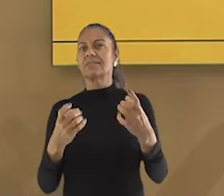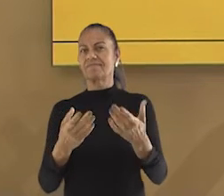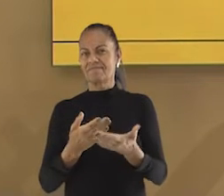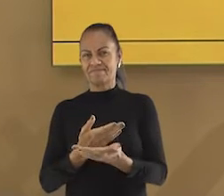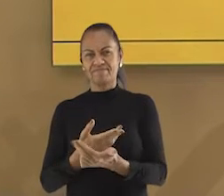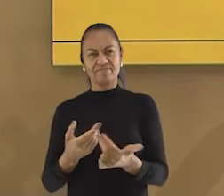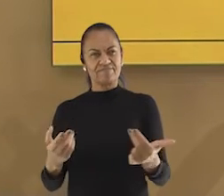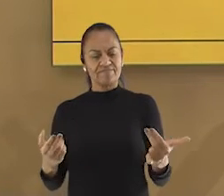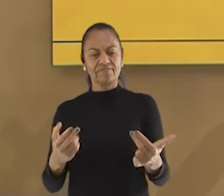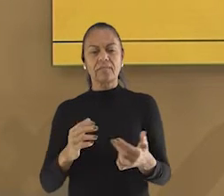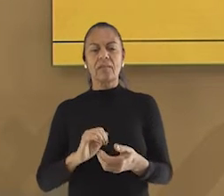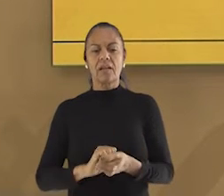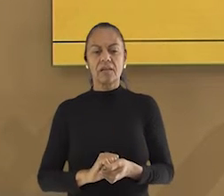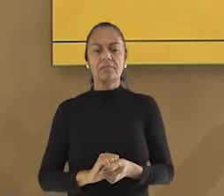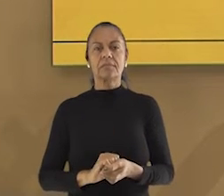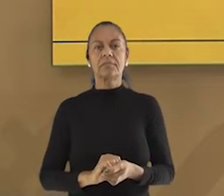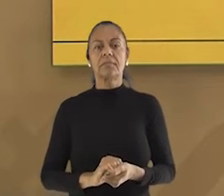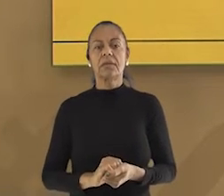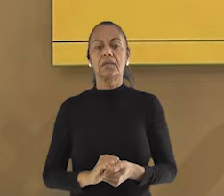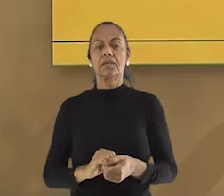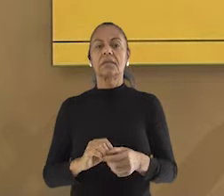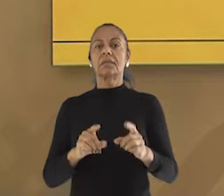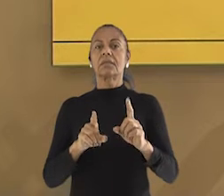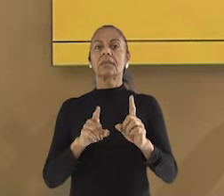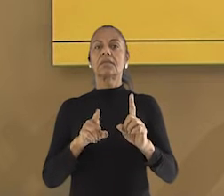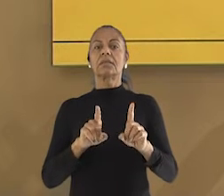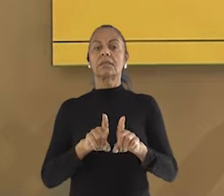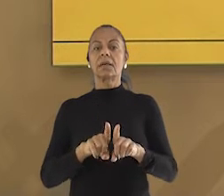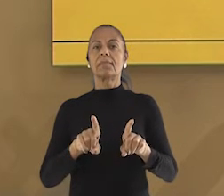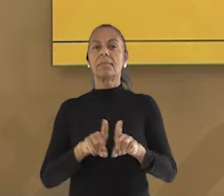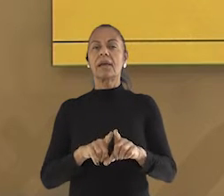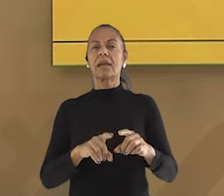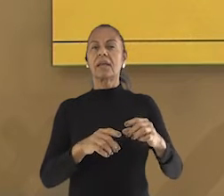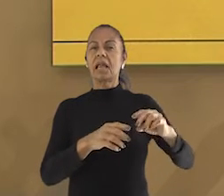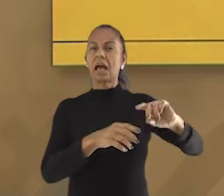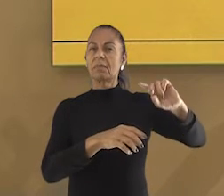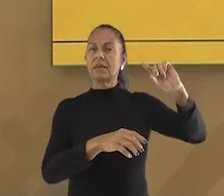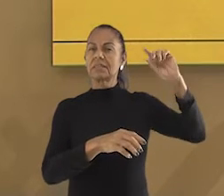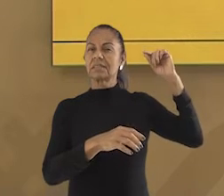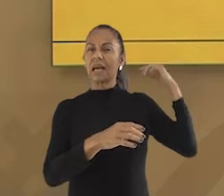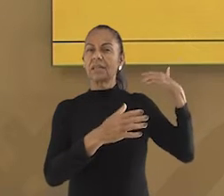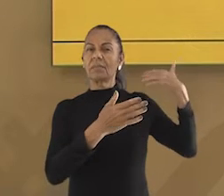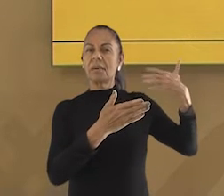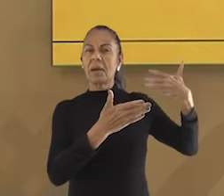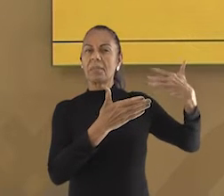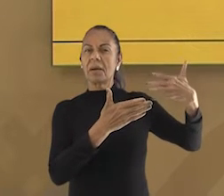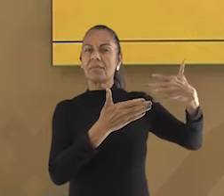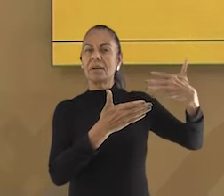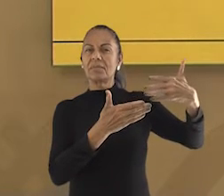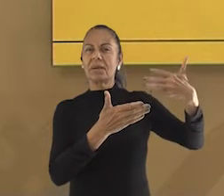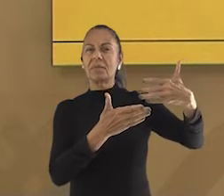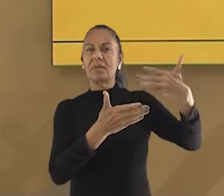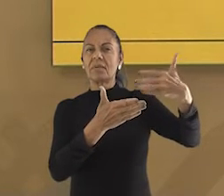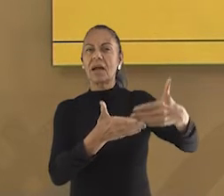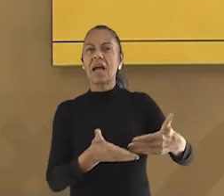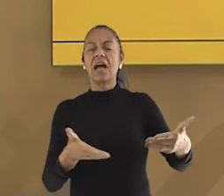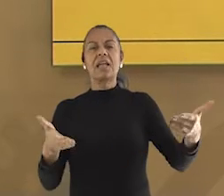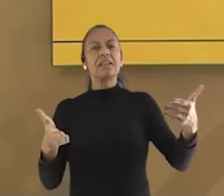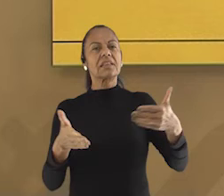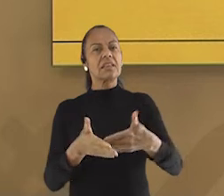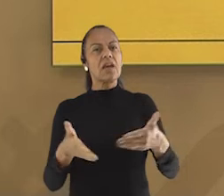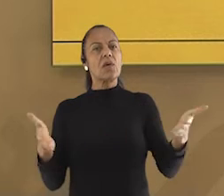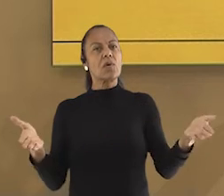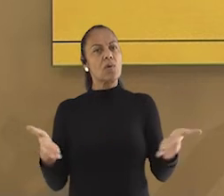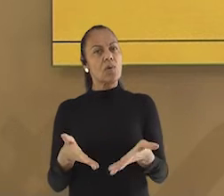da escravidão, das circunstâncias em que as pessoas foram libertas da escravidão. Tudo isso impacta até hoje